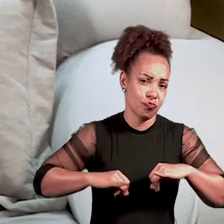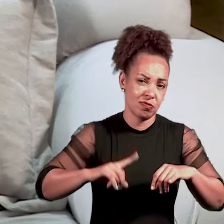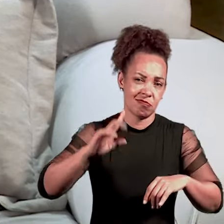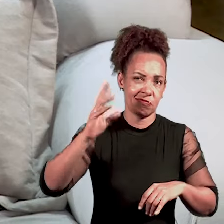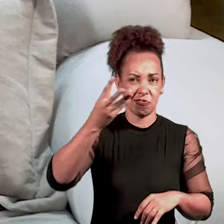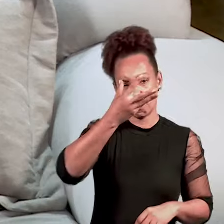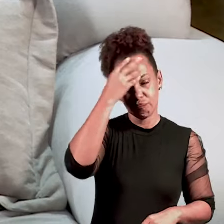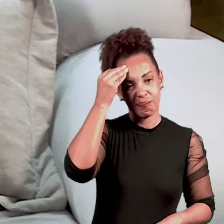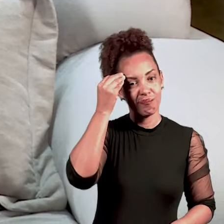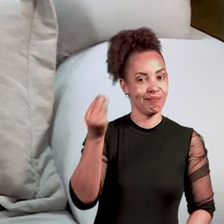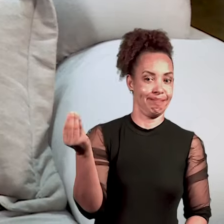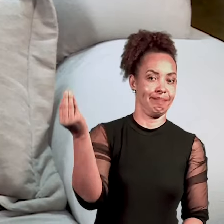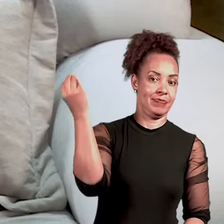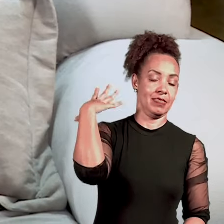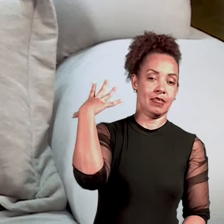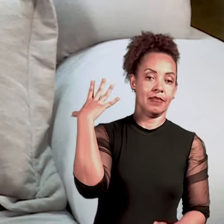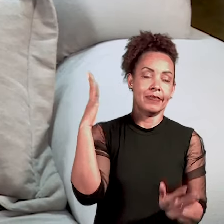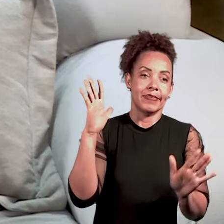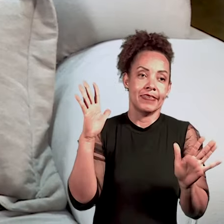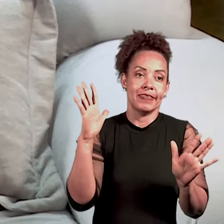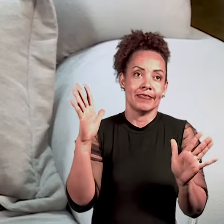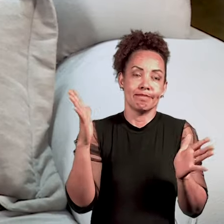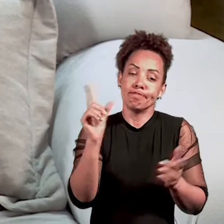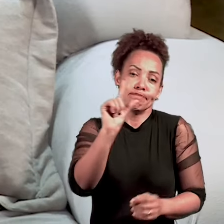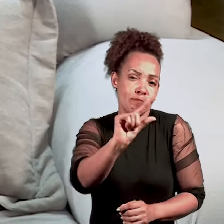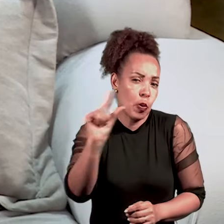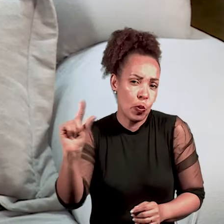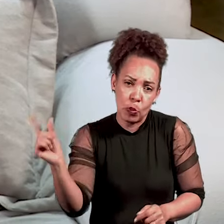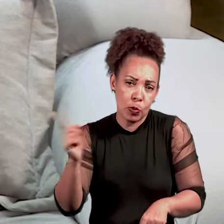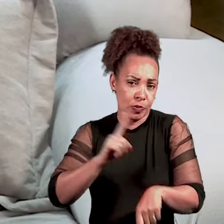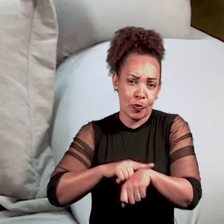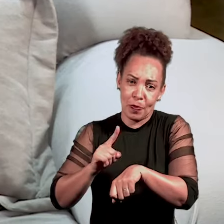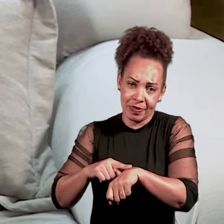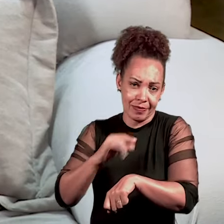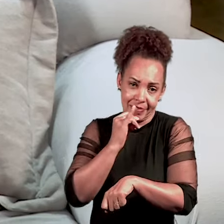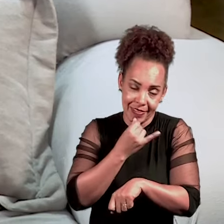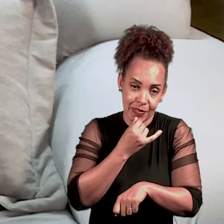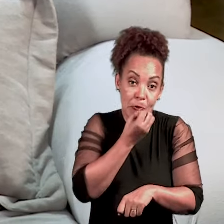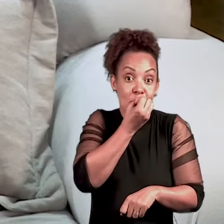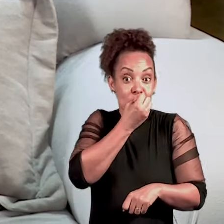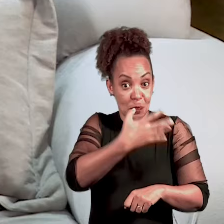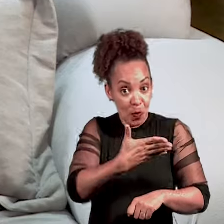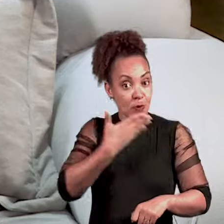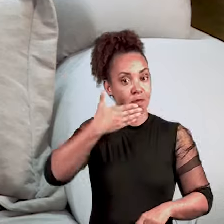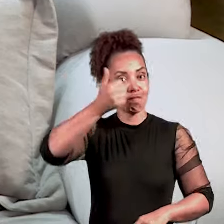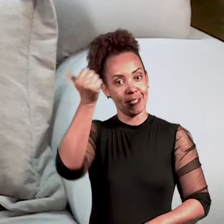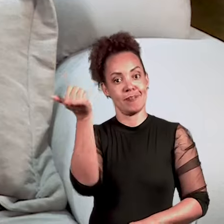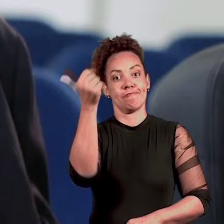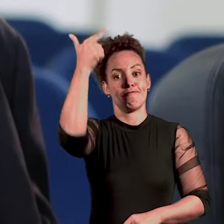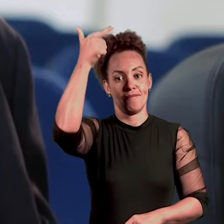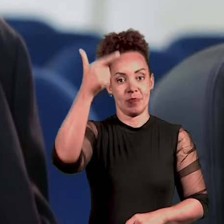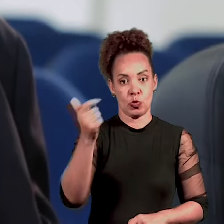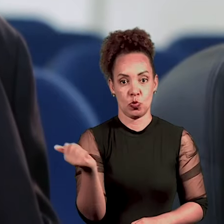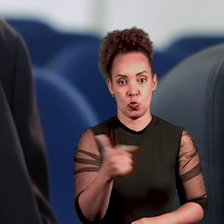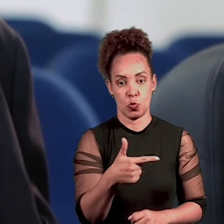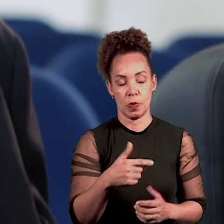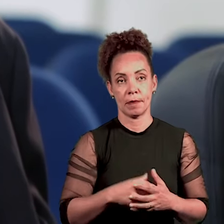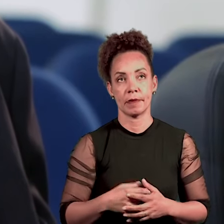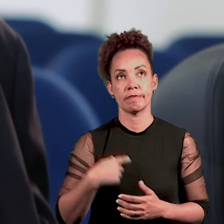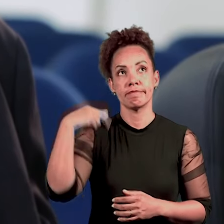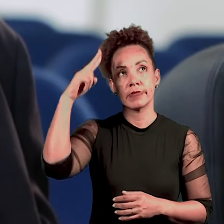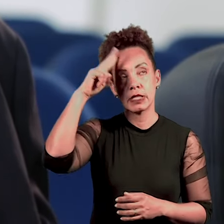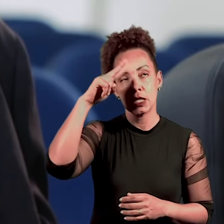né? Que foram poucos momentos também, que os bons momentos superaram, né? Tem um processo